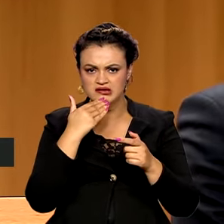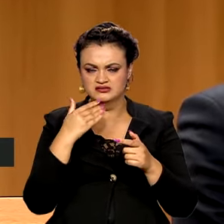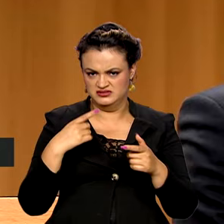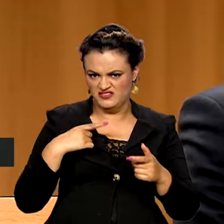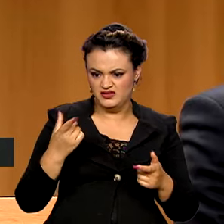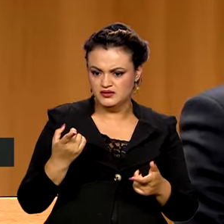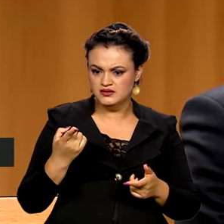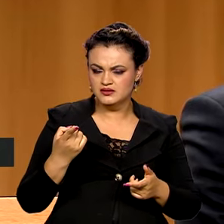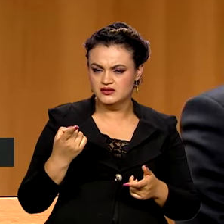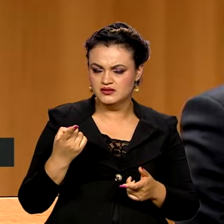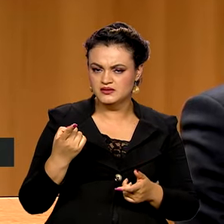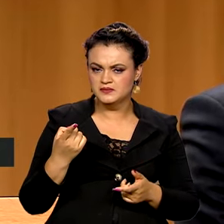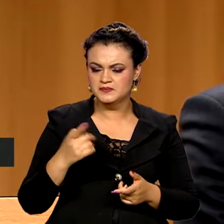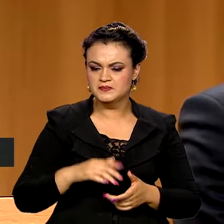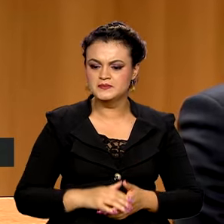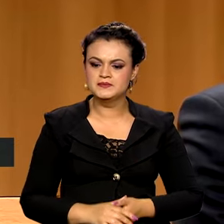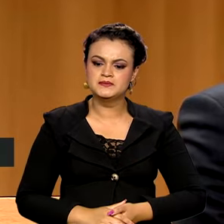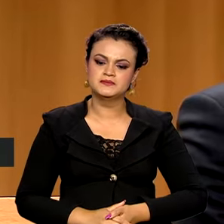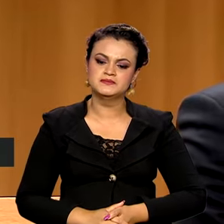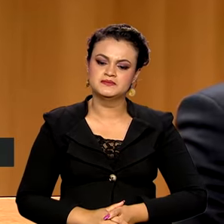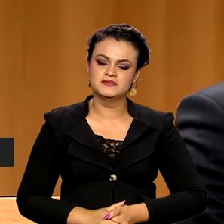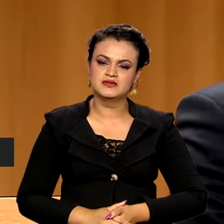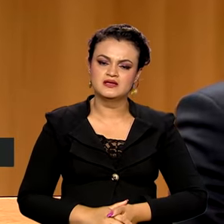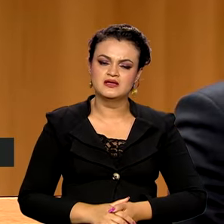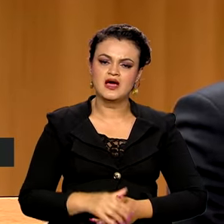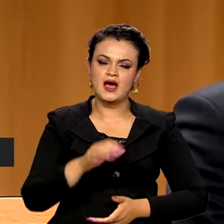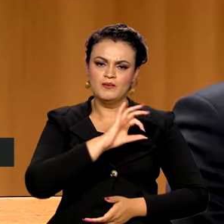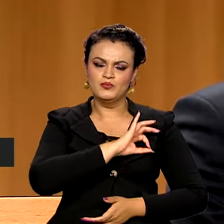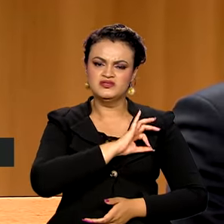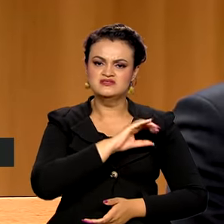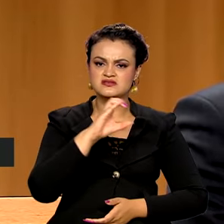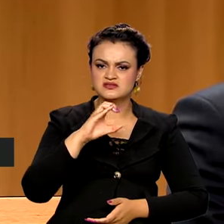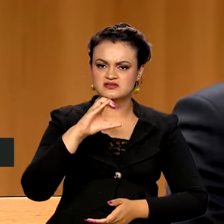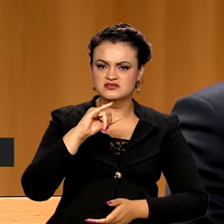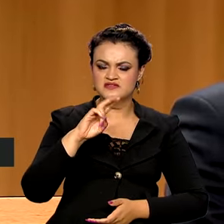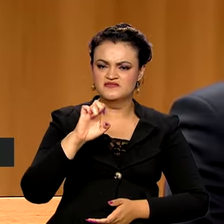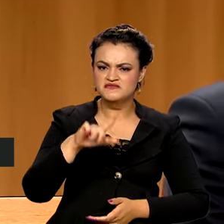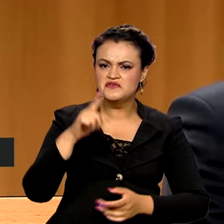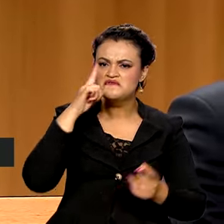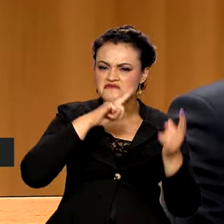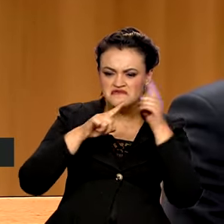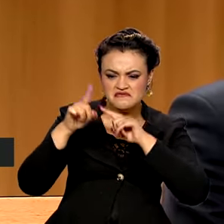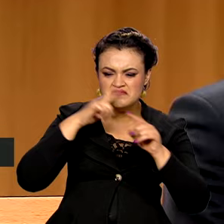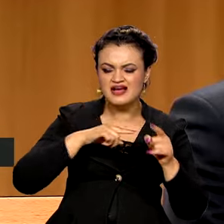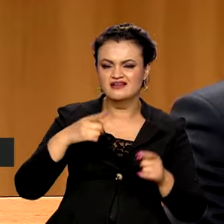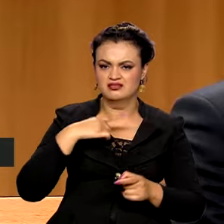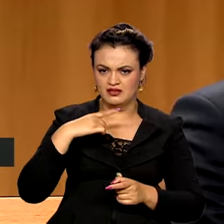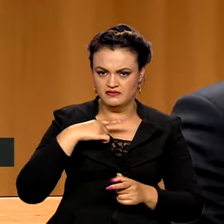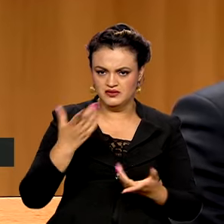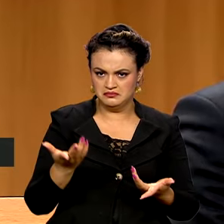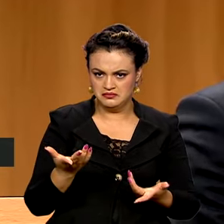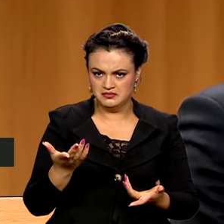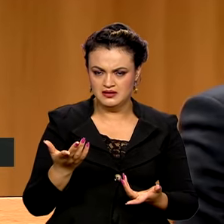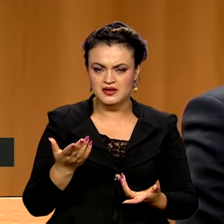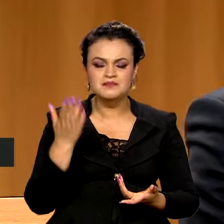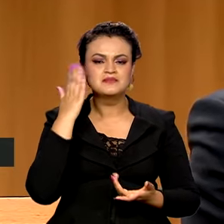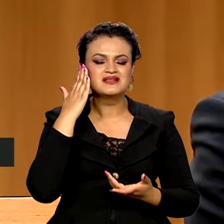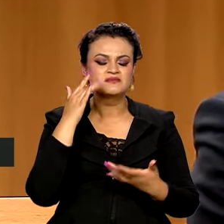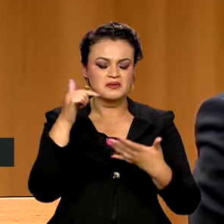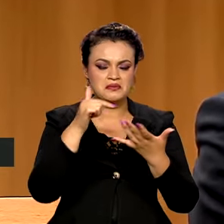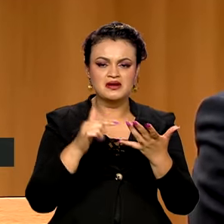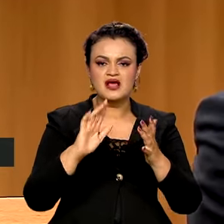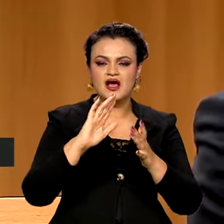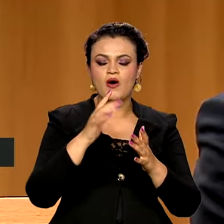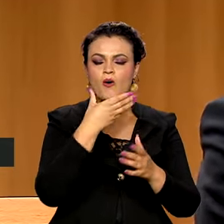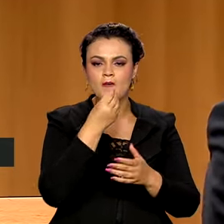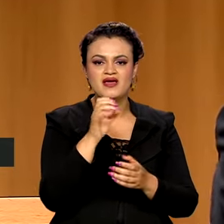A pergunta do colega é sobre uma possível falha na Polícia Civil. Eu gostaria de me aprofundar melhor para entender os termos dessa delação